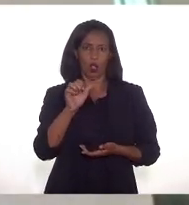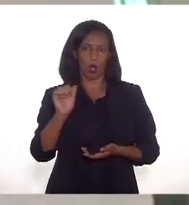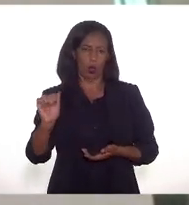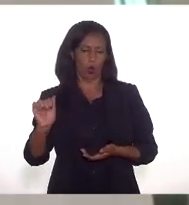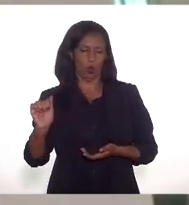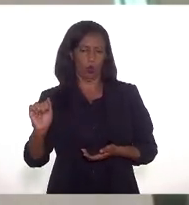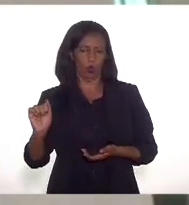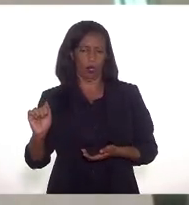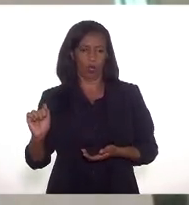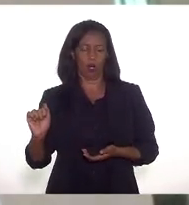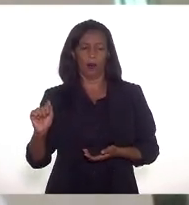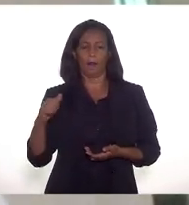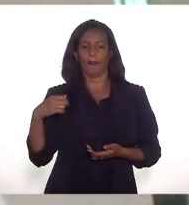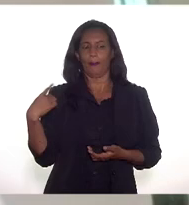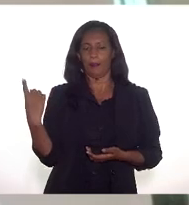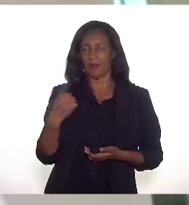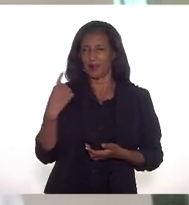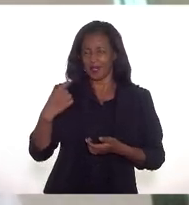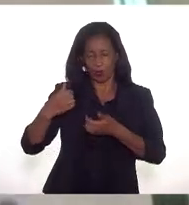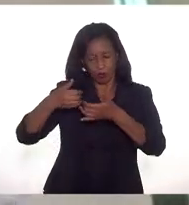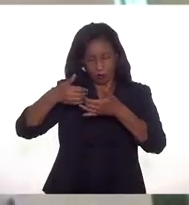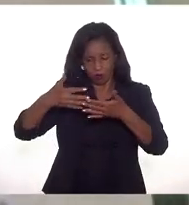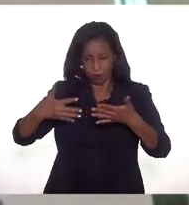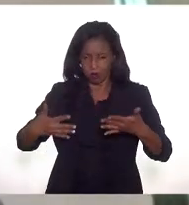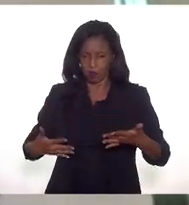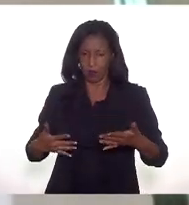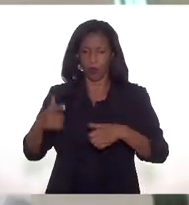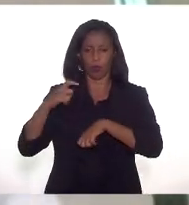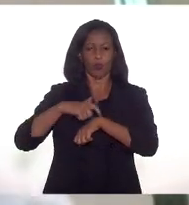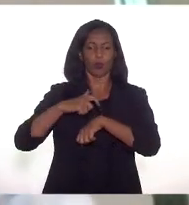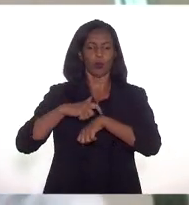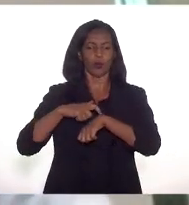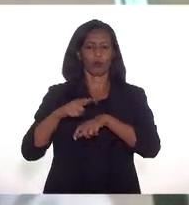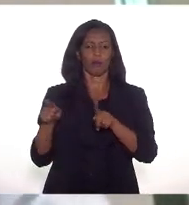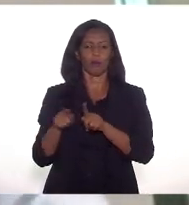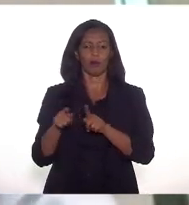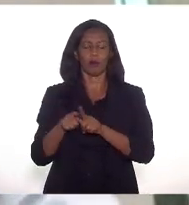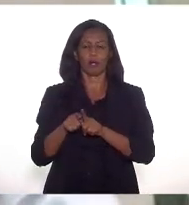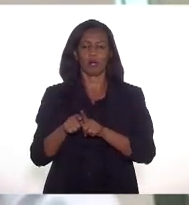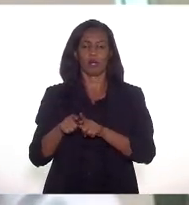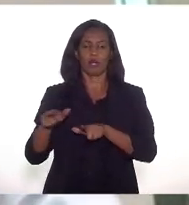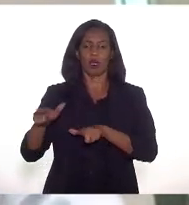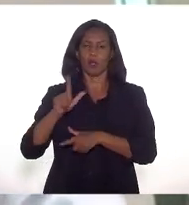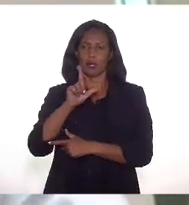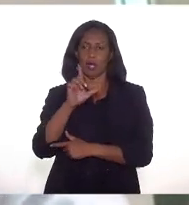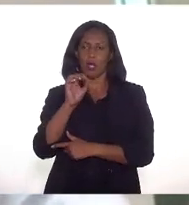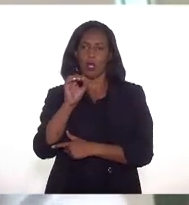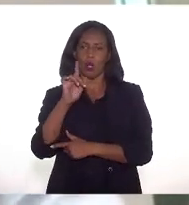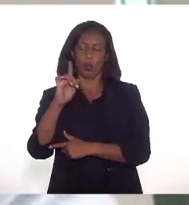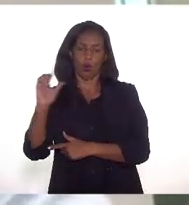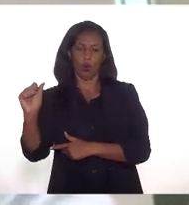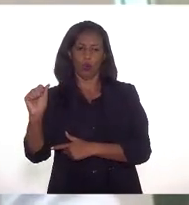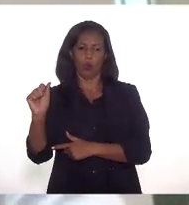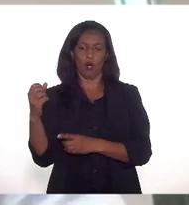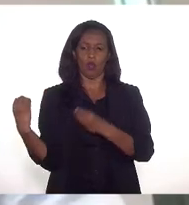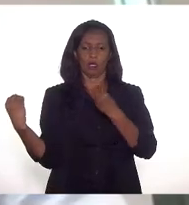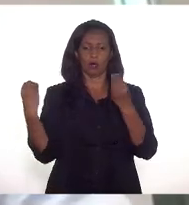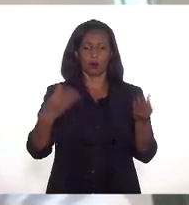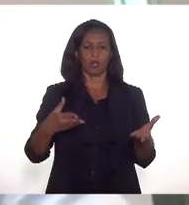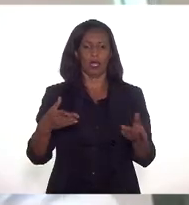números bastante distintos, né? Entendo também que nessa construção dessa LOA, entendo,